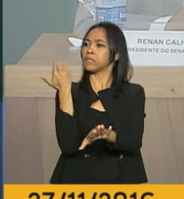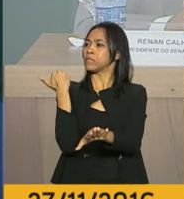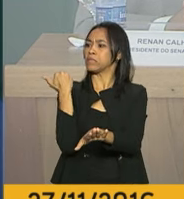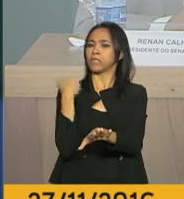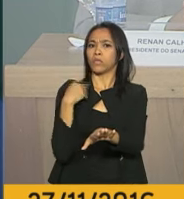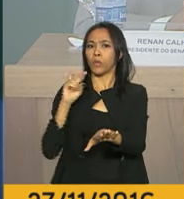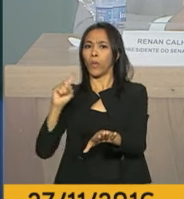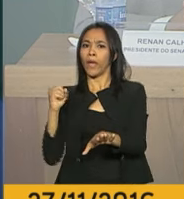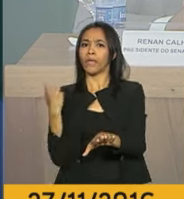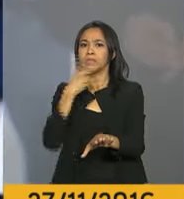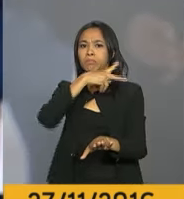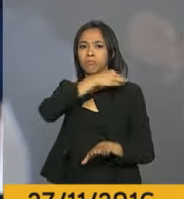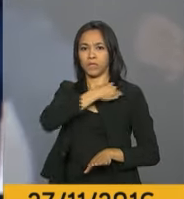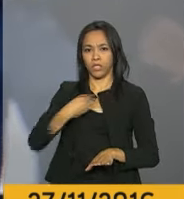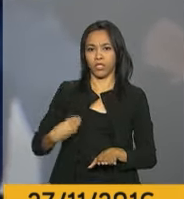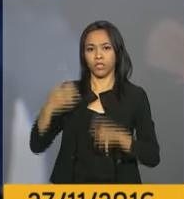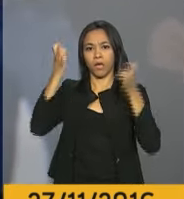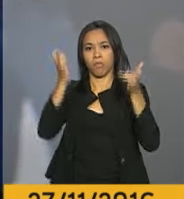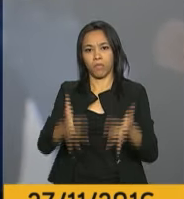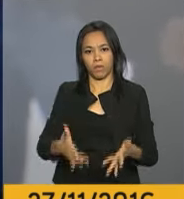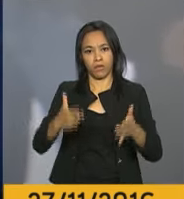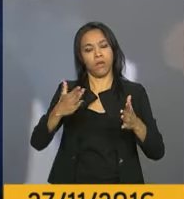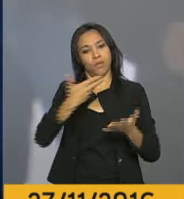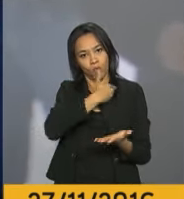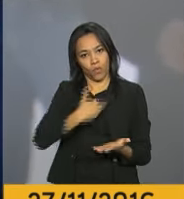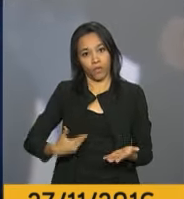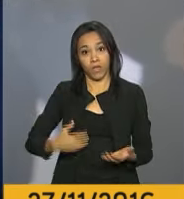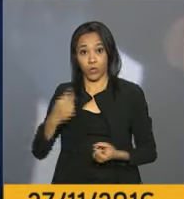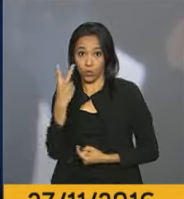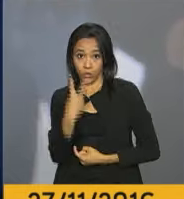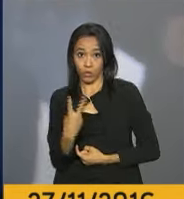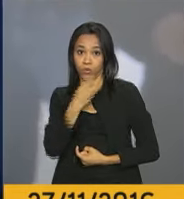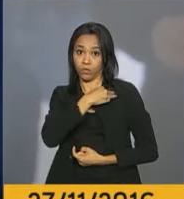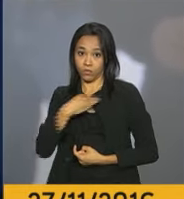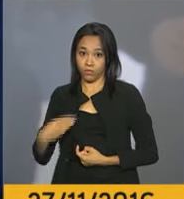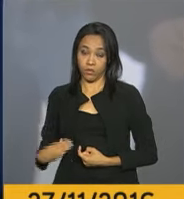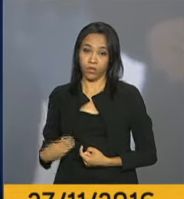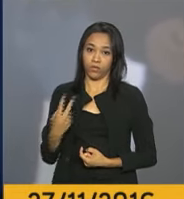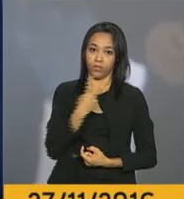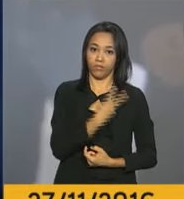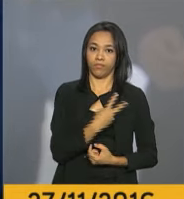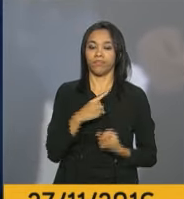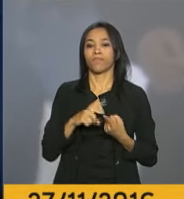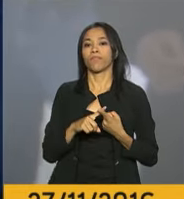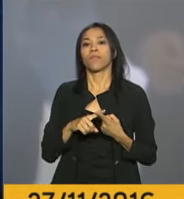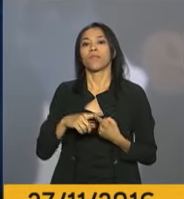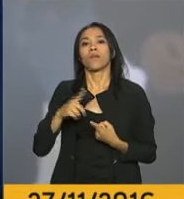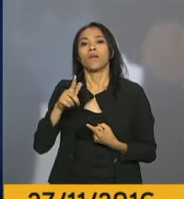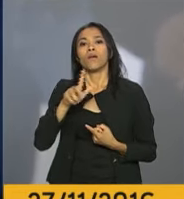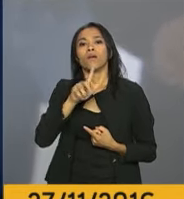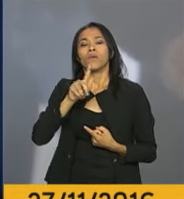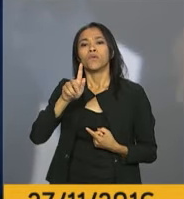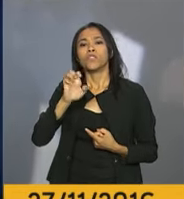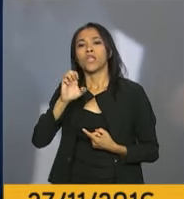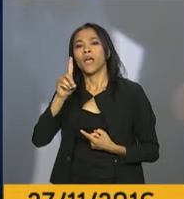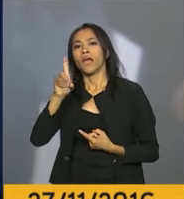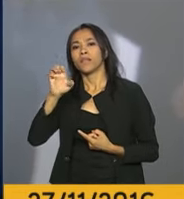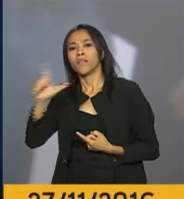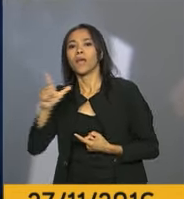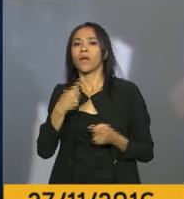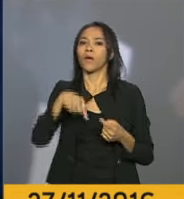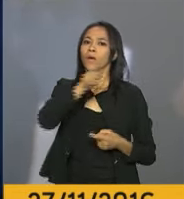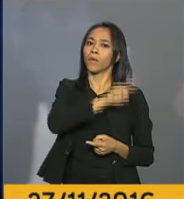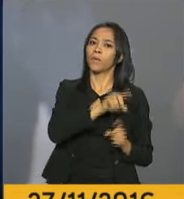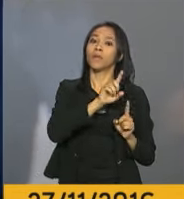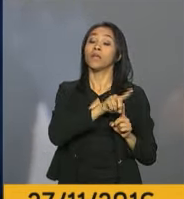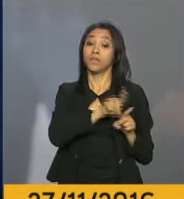dois ex-ministros que deixaram o governo, Gedel Vieira Lima e Calero. Então, em primeiro lugar, eu gostaria de saber se o senhor já escolheu um substituto para o